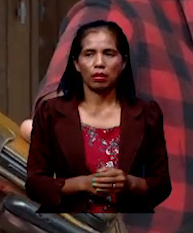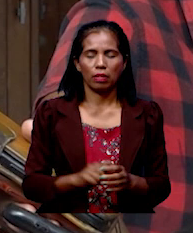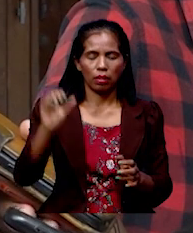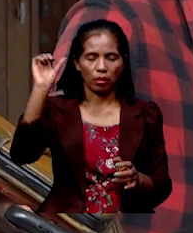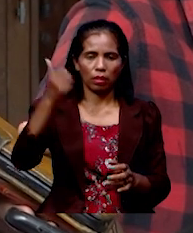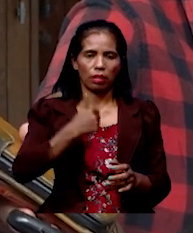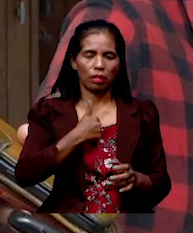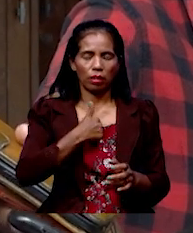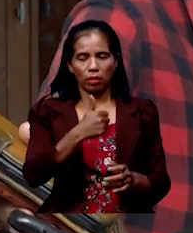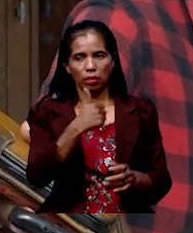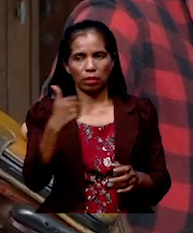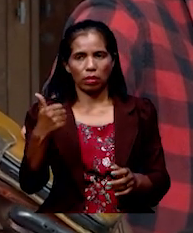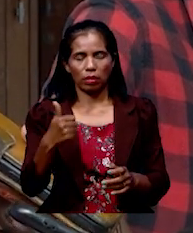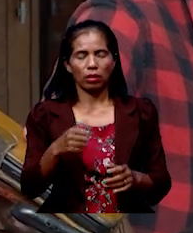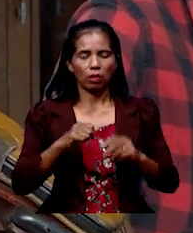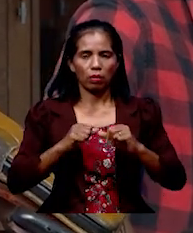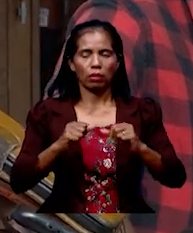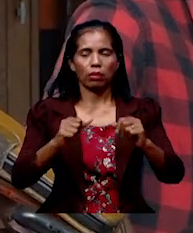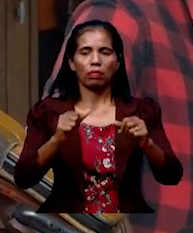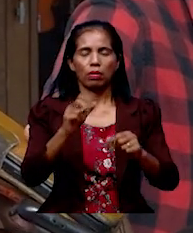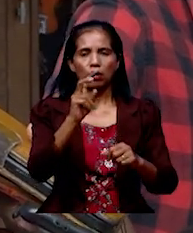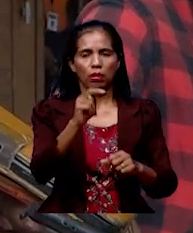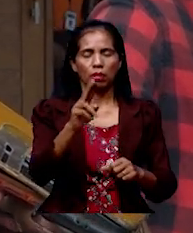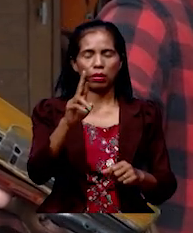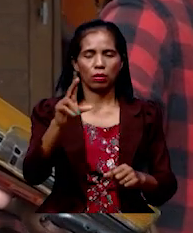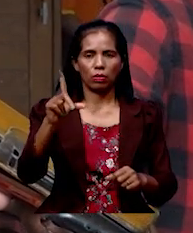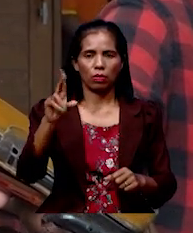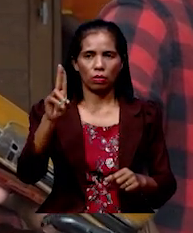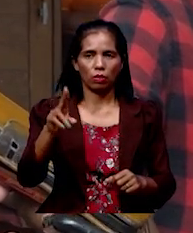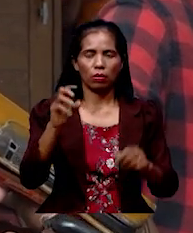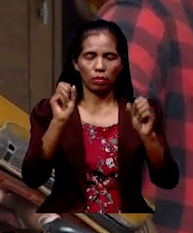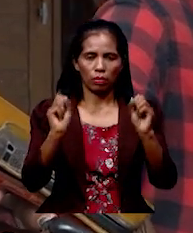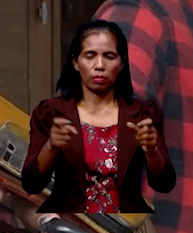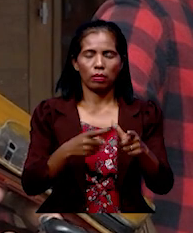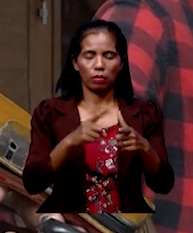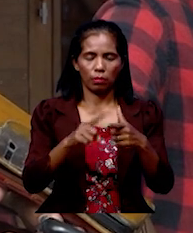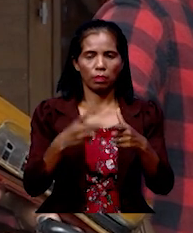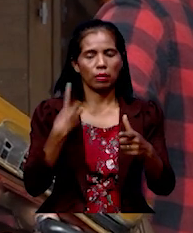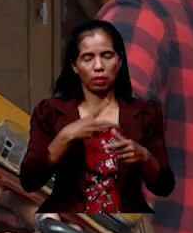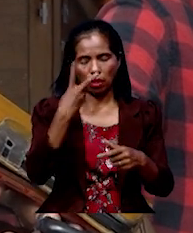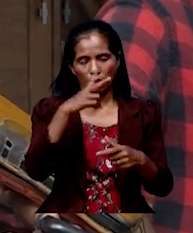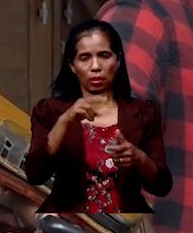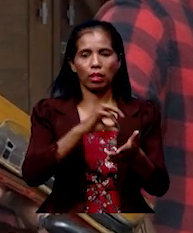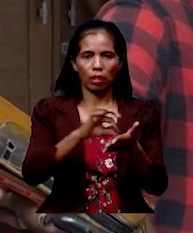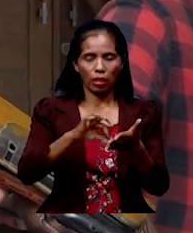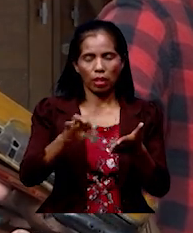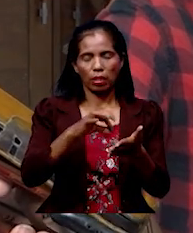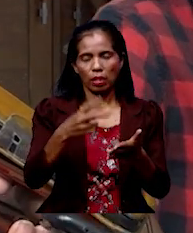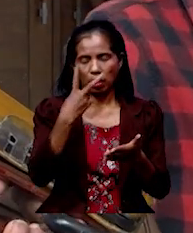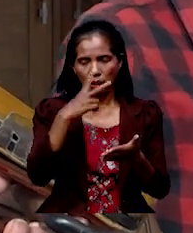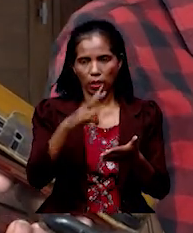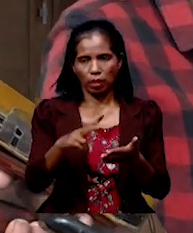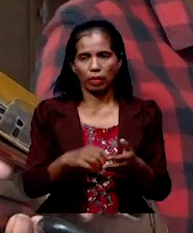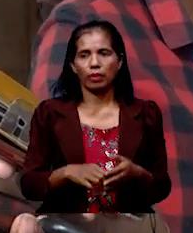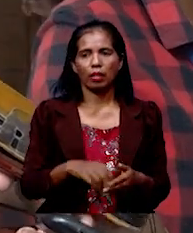seruka o kala continua nulu ga ne depois de verificação maka itare e komisar sira ami ototu ya